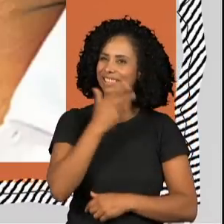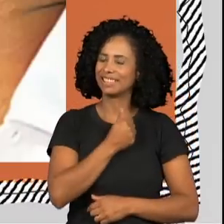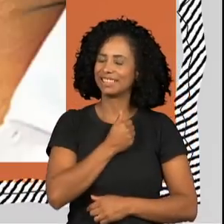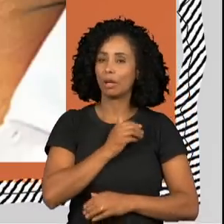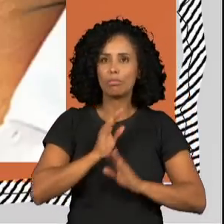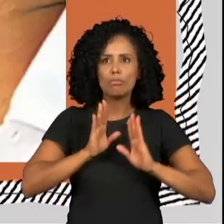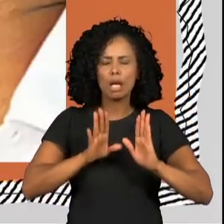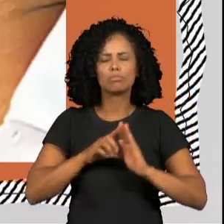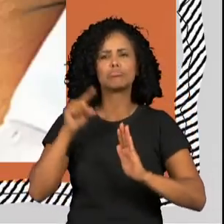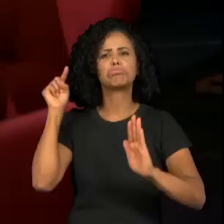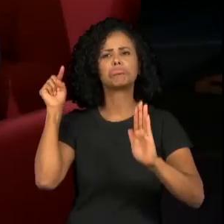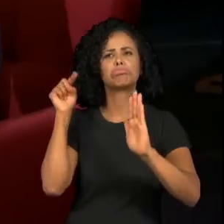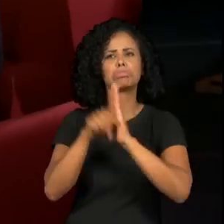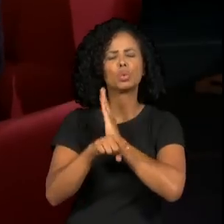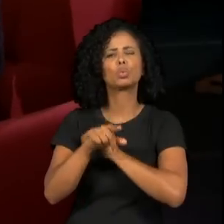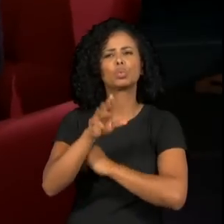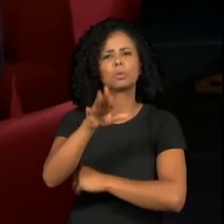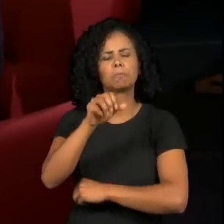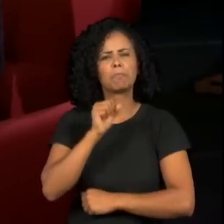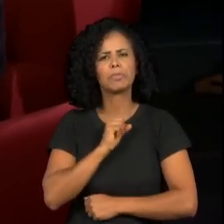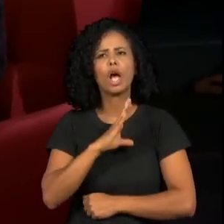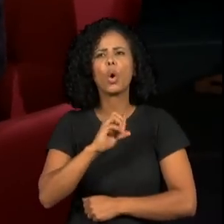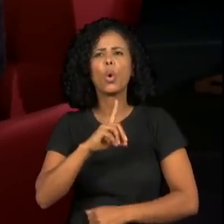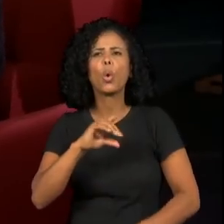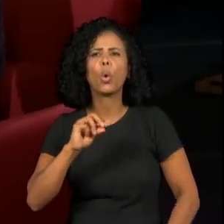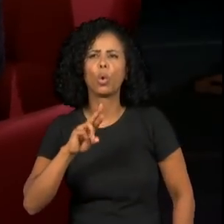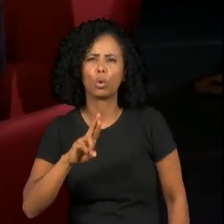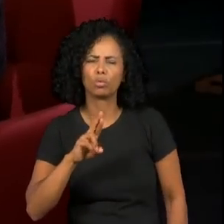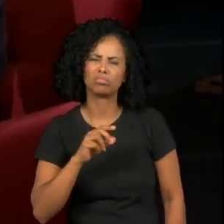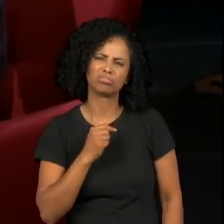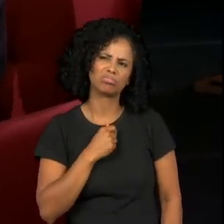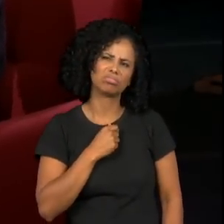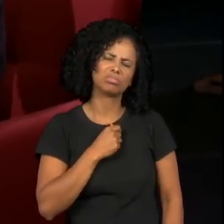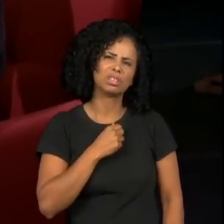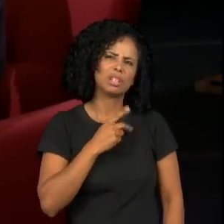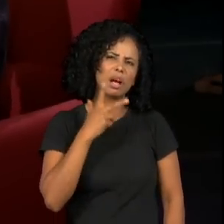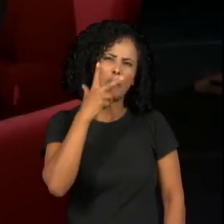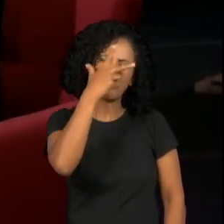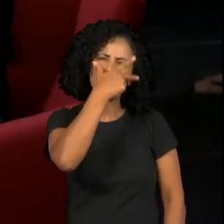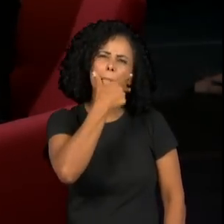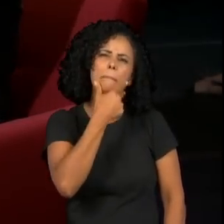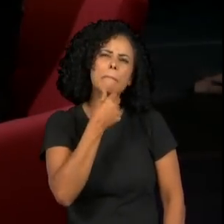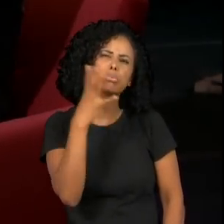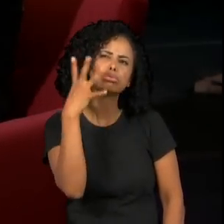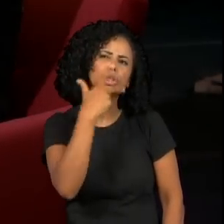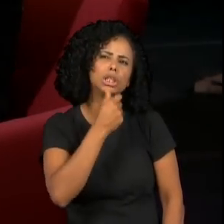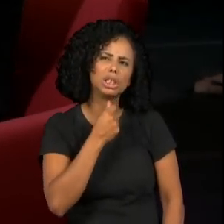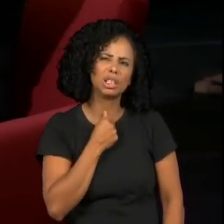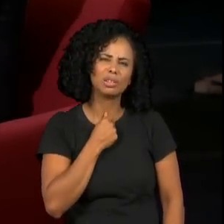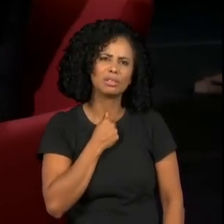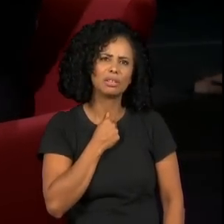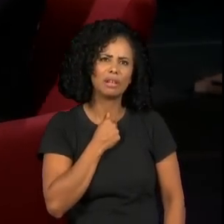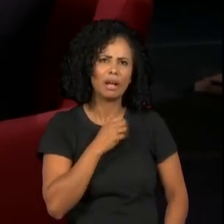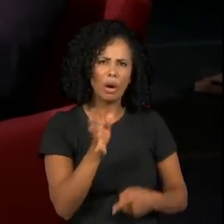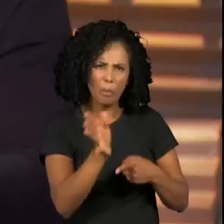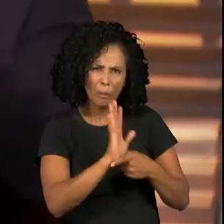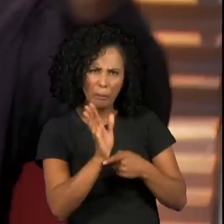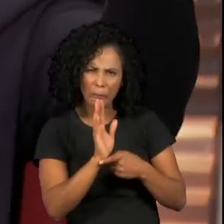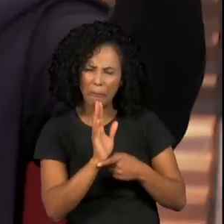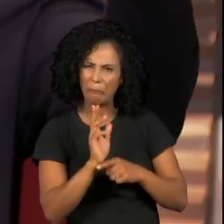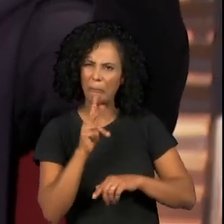ela perguntando, ela falando para ele. Cara, você parece galã de cinema. Gente, ele não parece galã de cinema? Não parece artista de